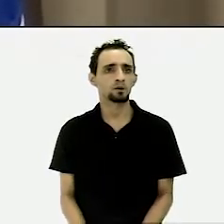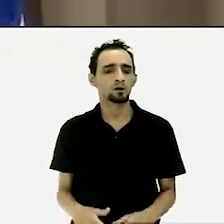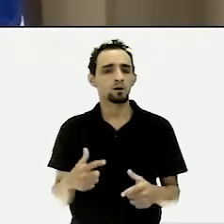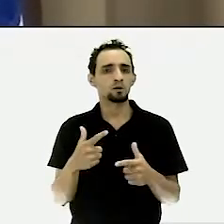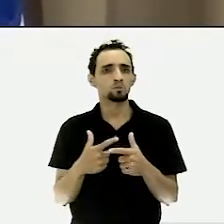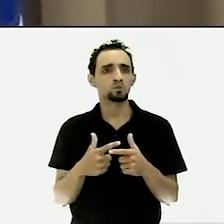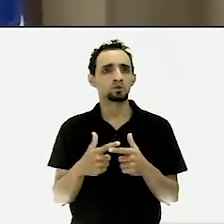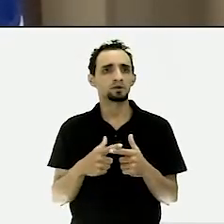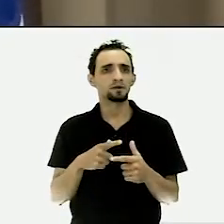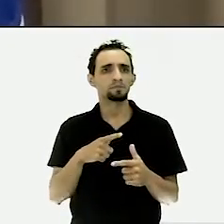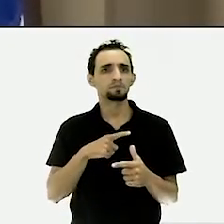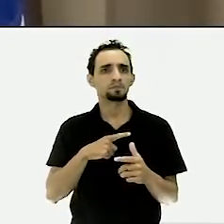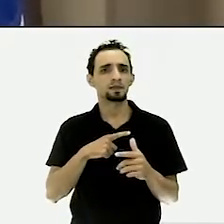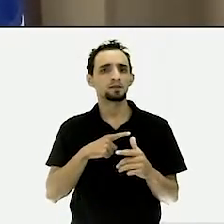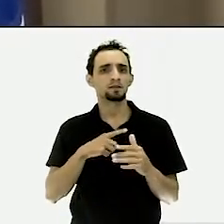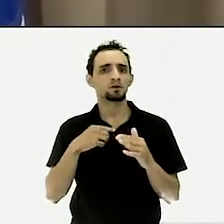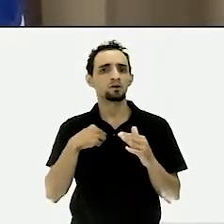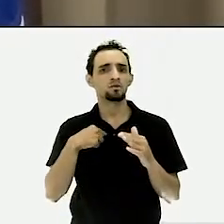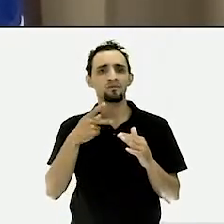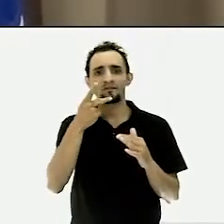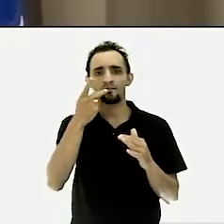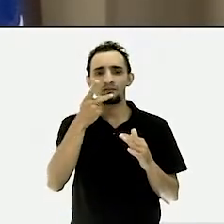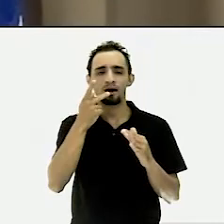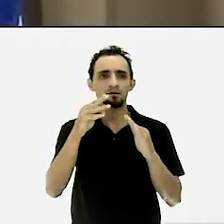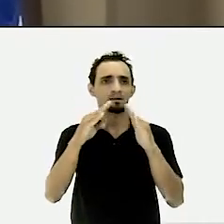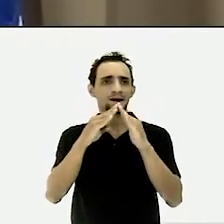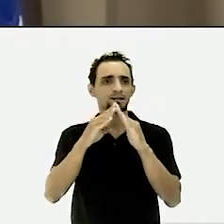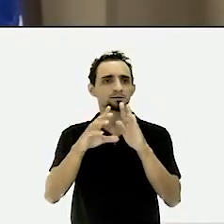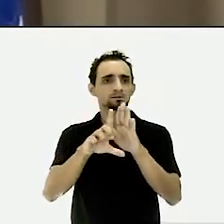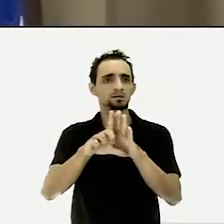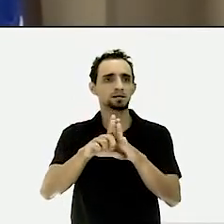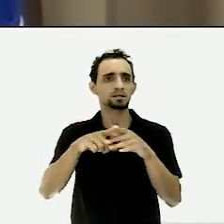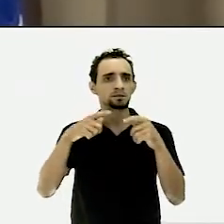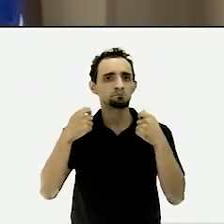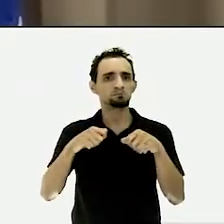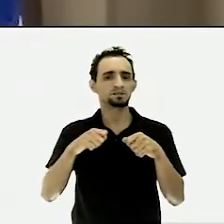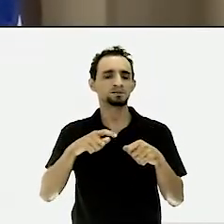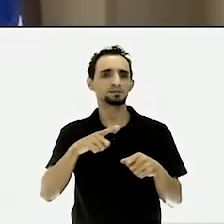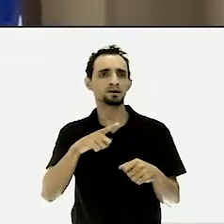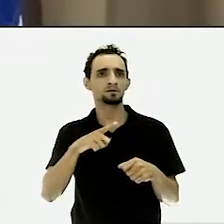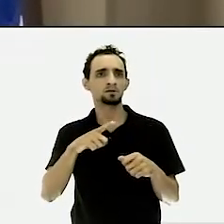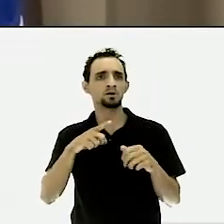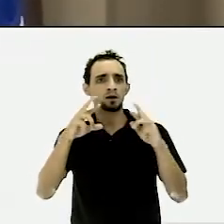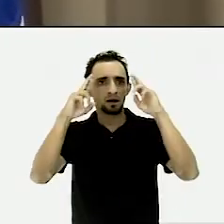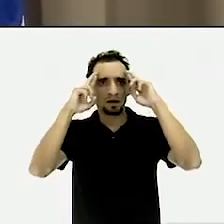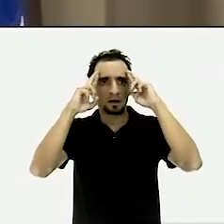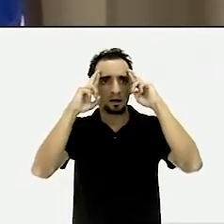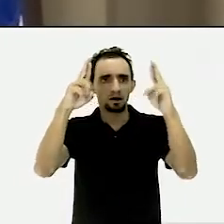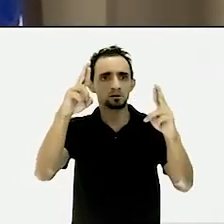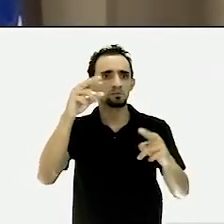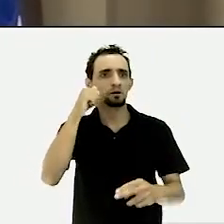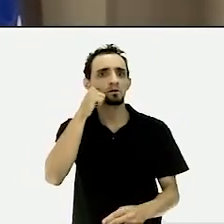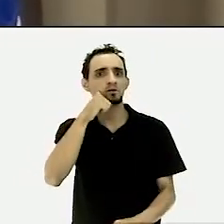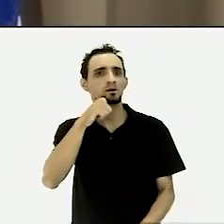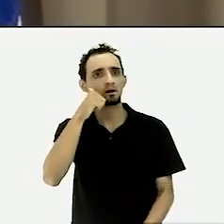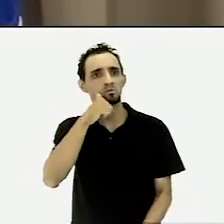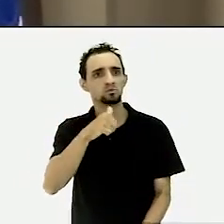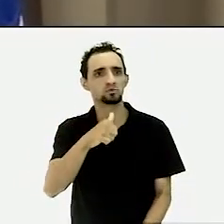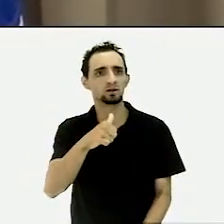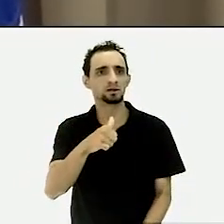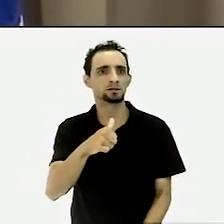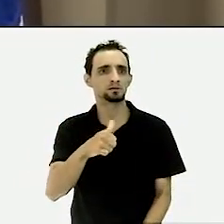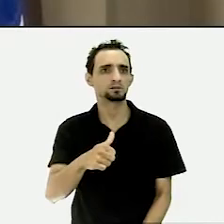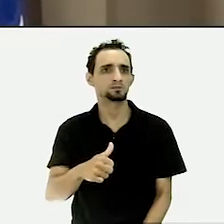for necessário, porque a gente vê a necessidade. Até quero conversar isso com o presidente, ver como que nós vamos... temos que